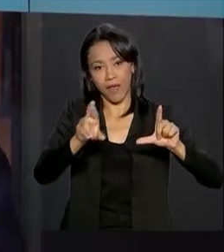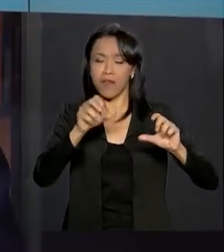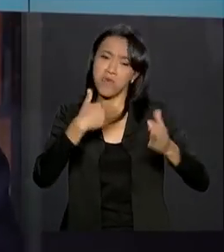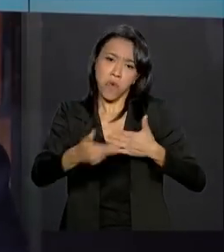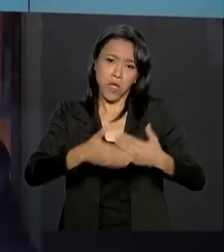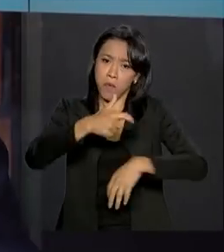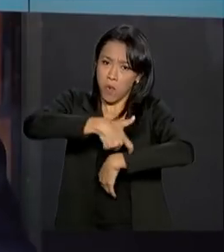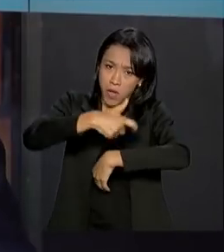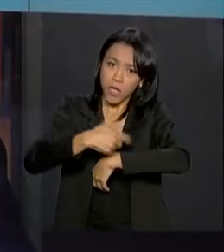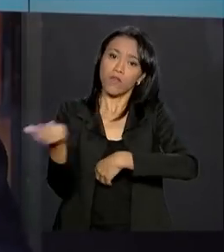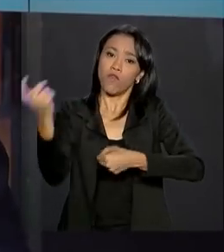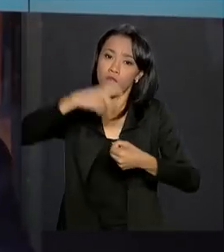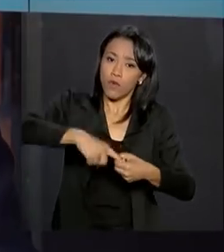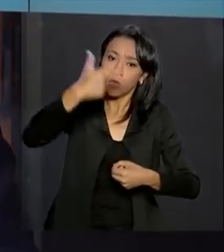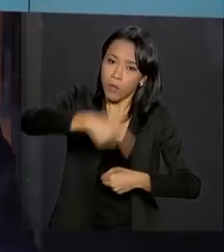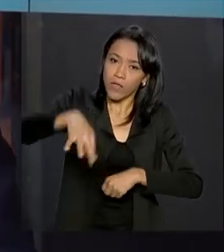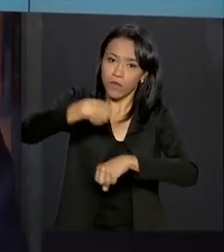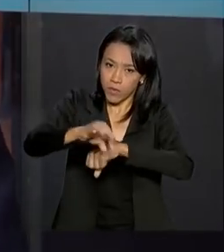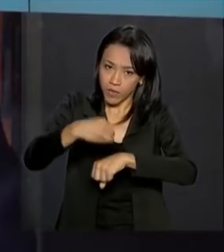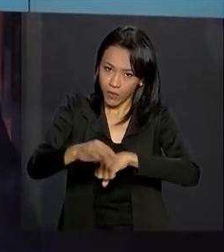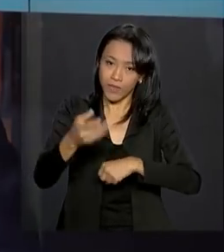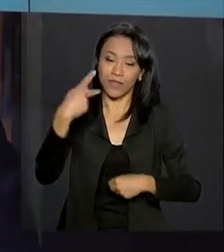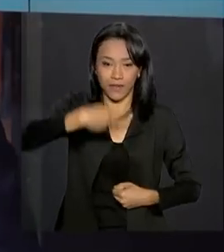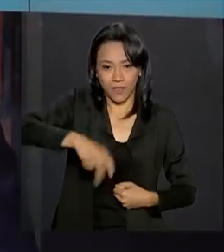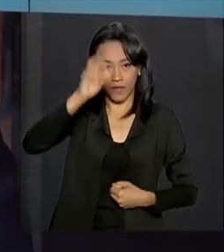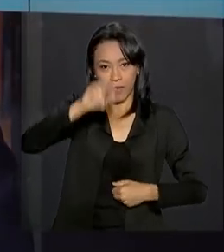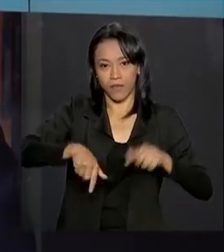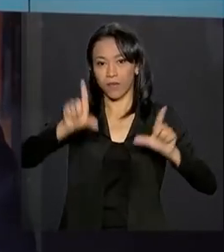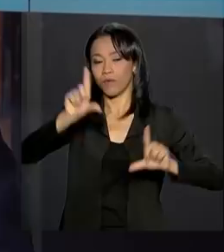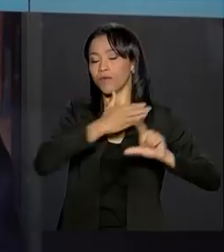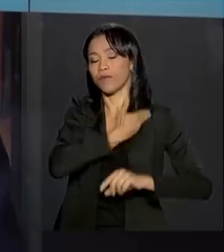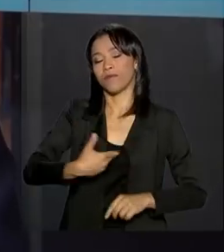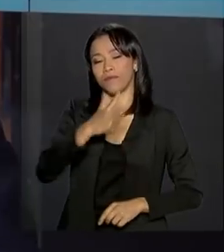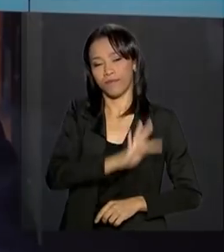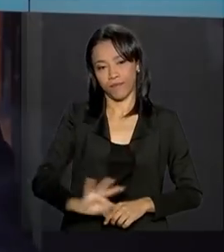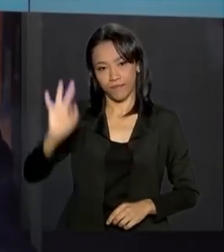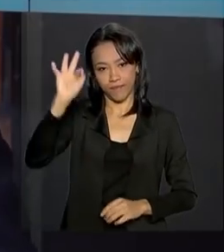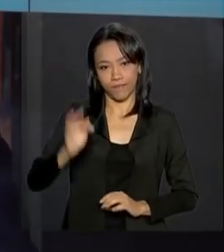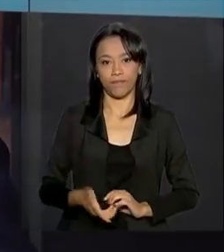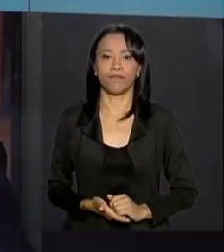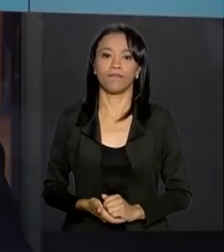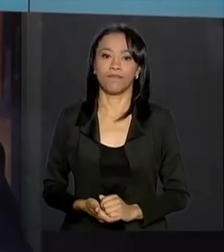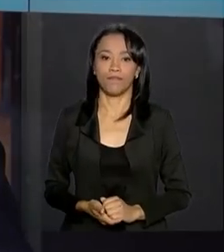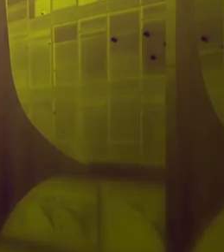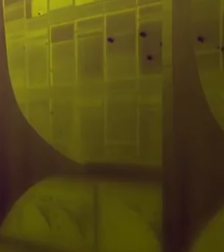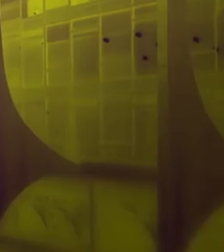voltar a qualquer momento com mais informações. NBR, a TV do governo federal.